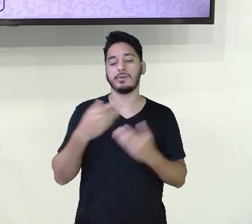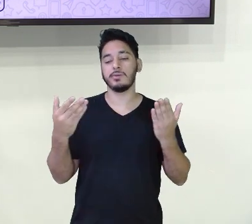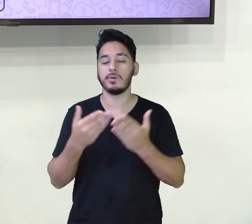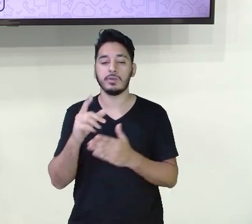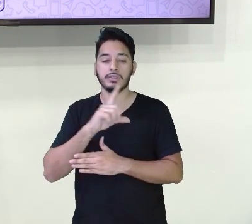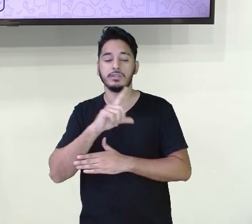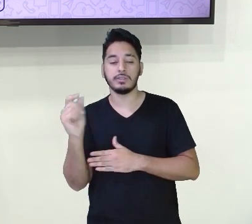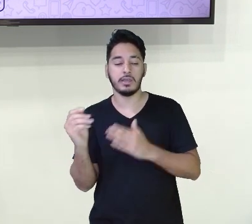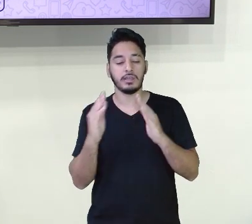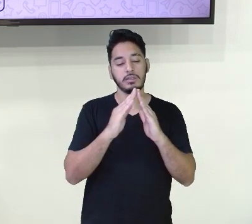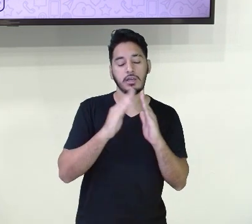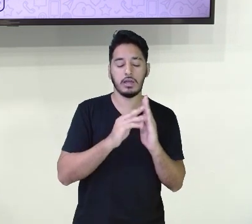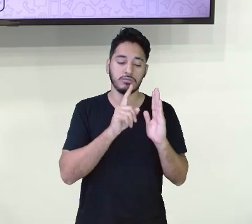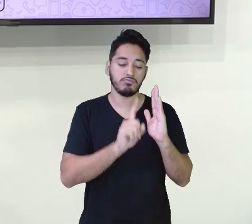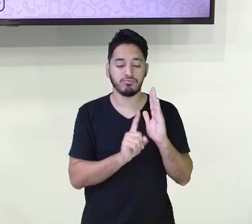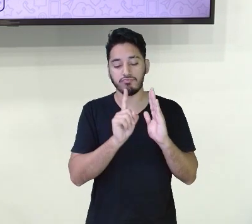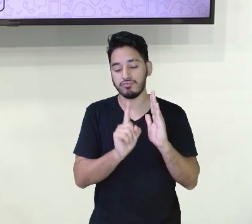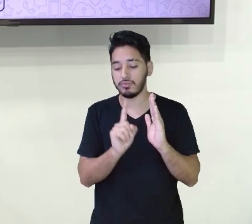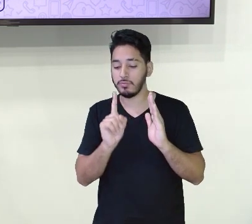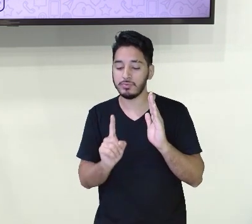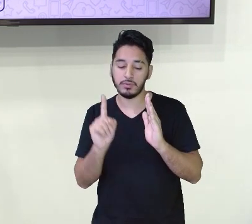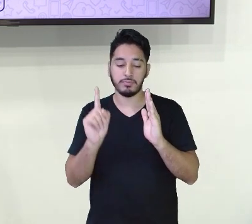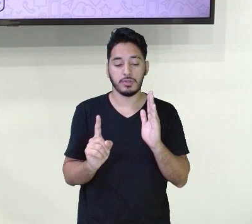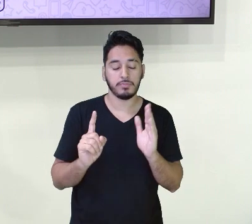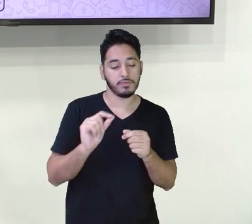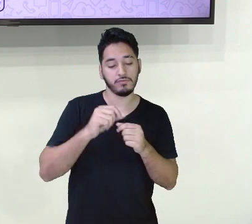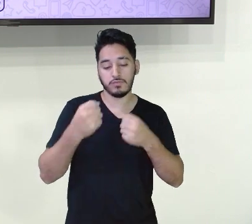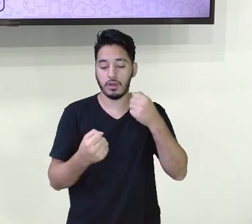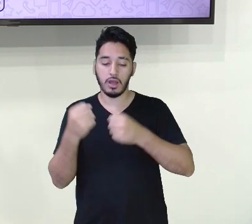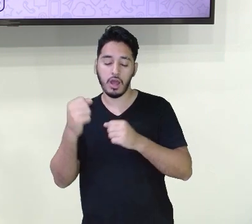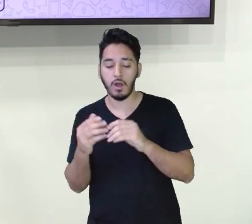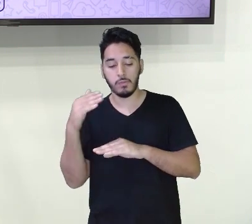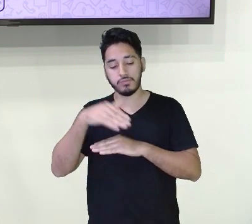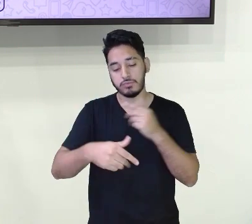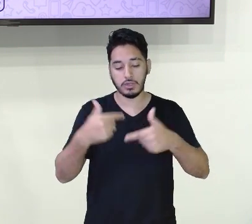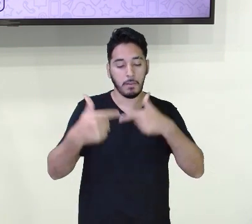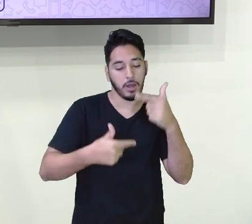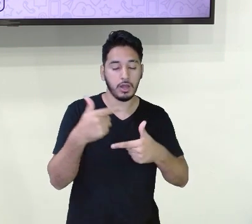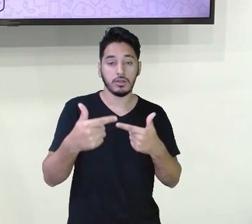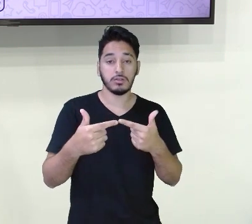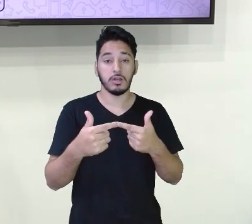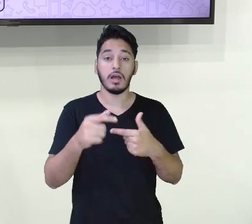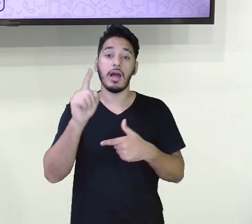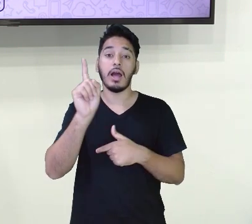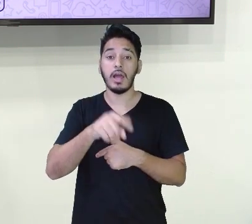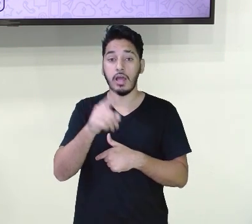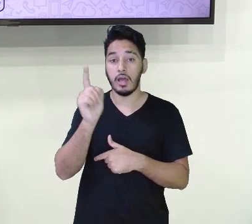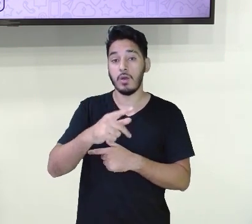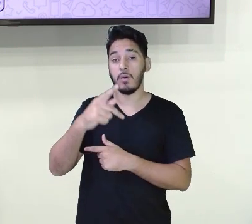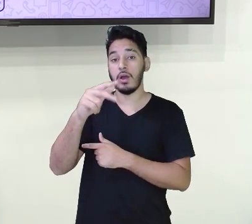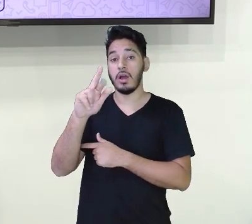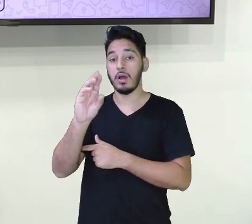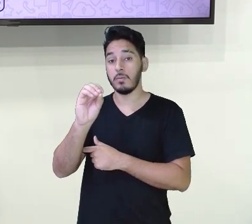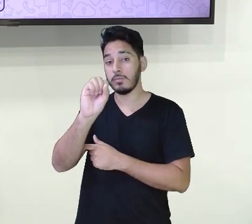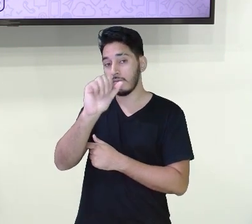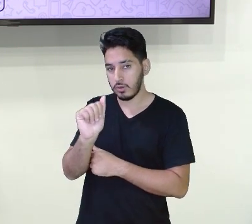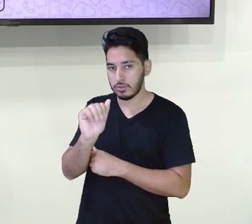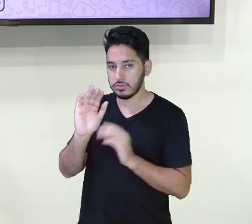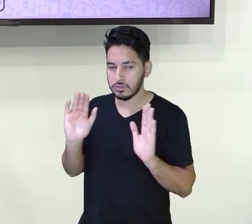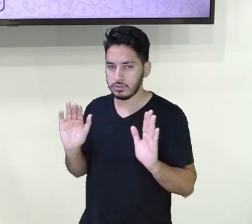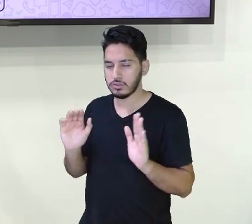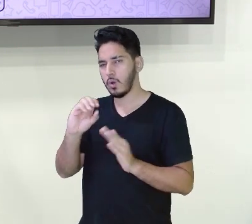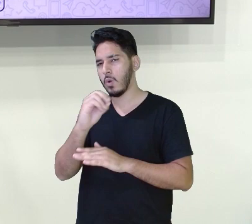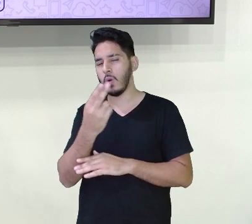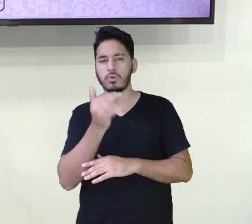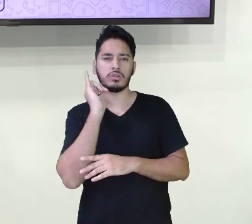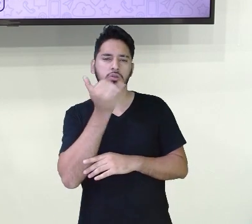hoje saí de casa, fiz tal coisa. Então, isso é uma prosa, um texto em formato de prosa, tá? Ou se eu